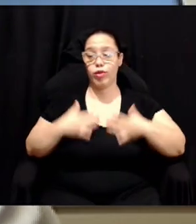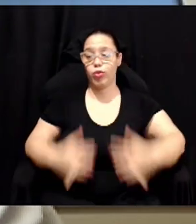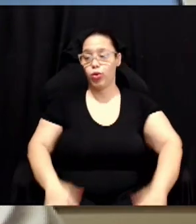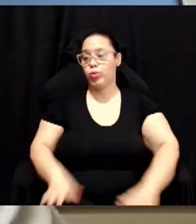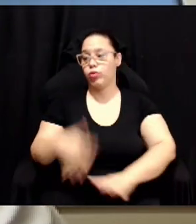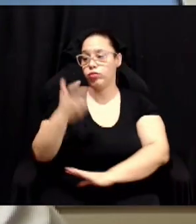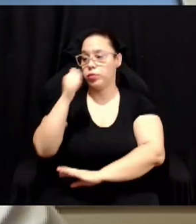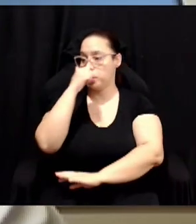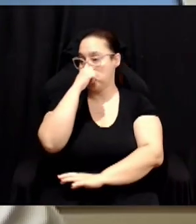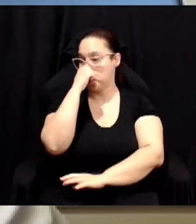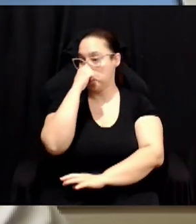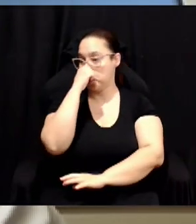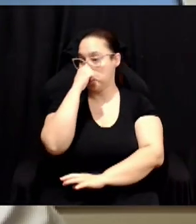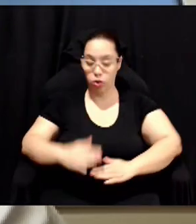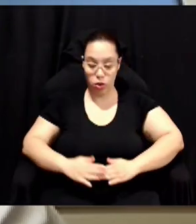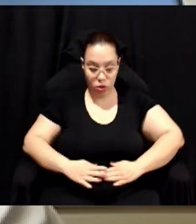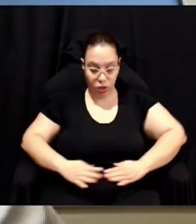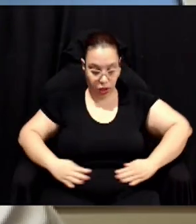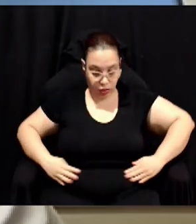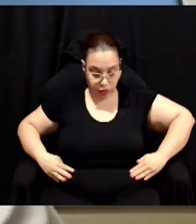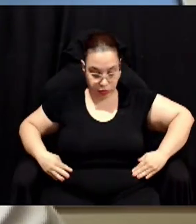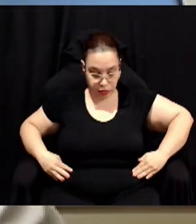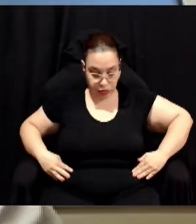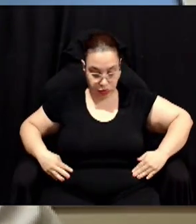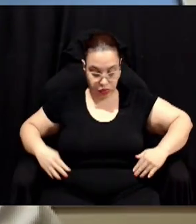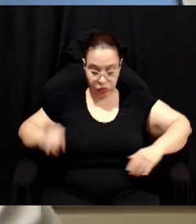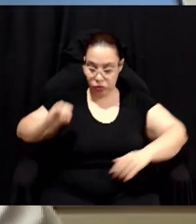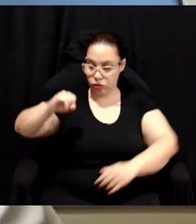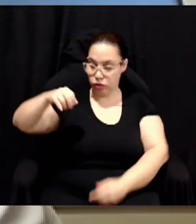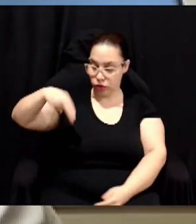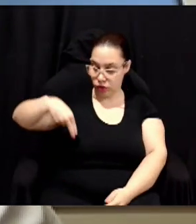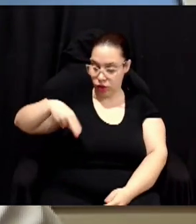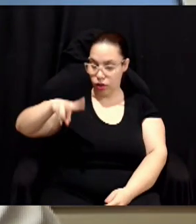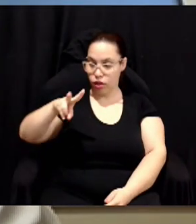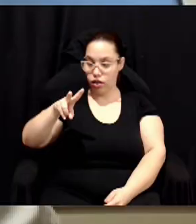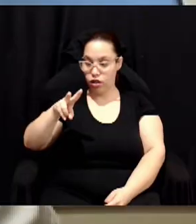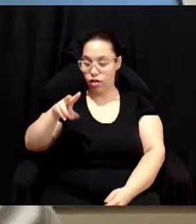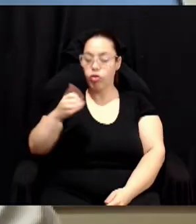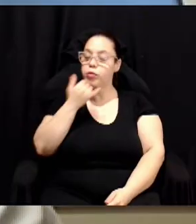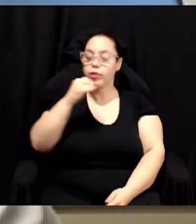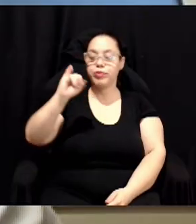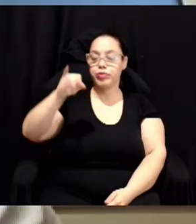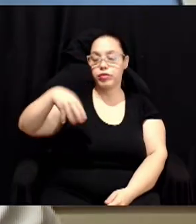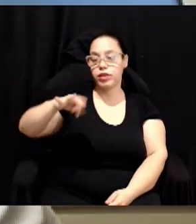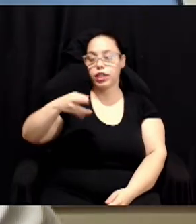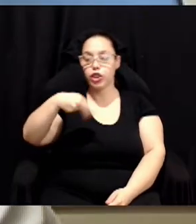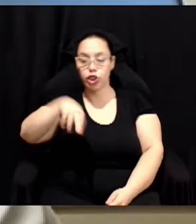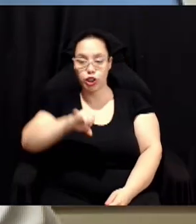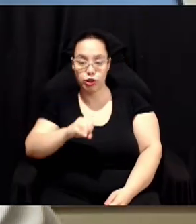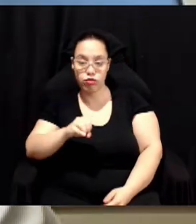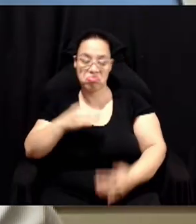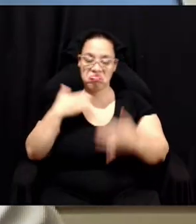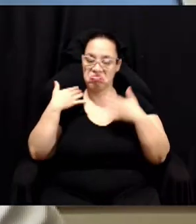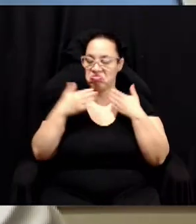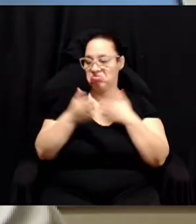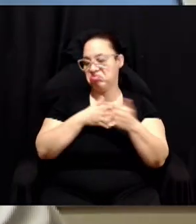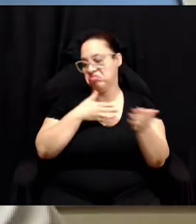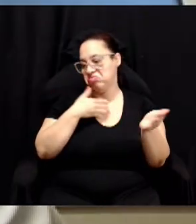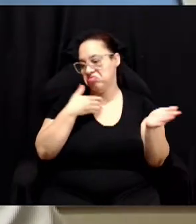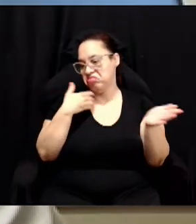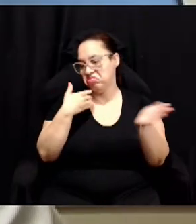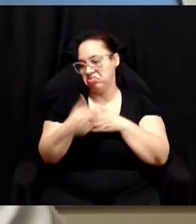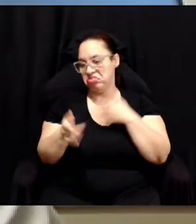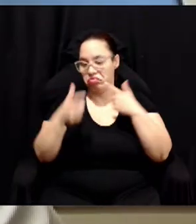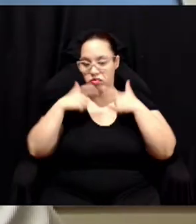ser intestino, pode ser glândula salivar, pode ser as áreas em que a pessoa